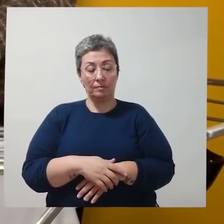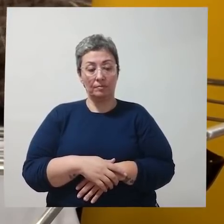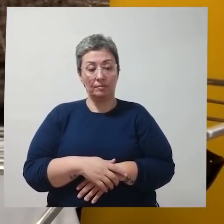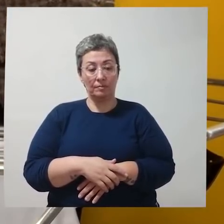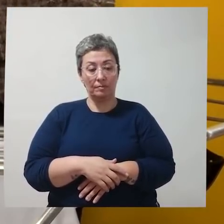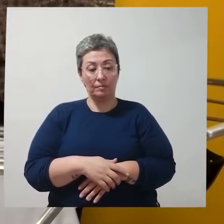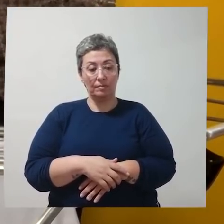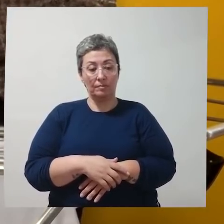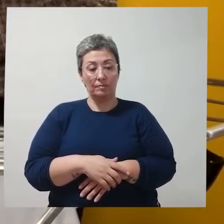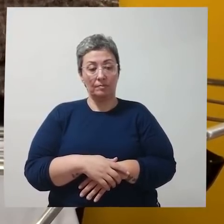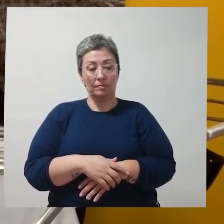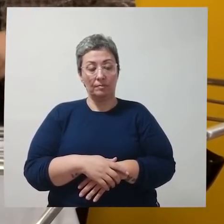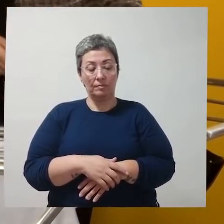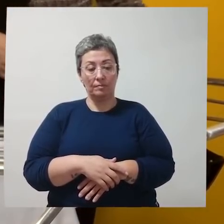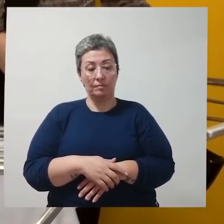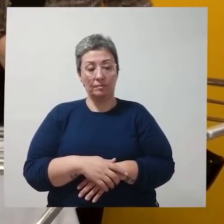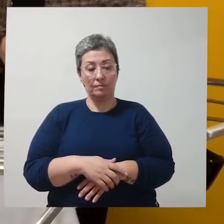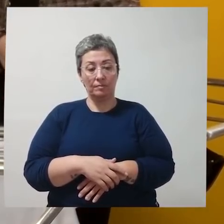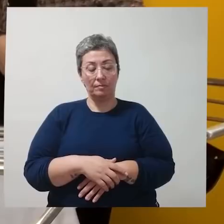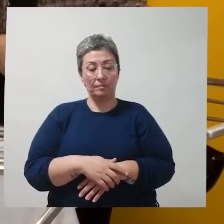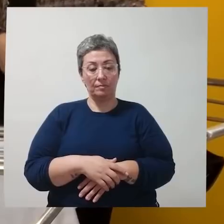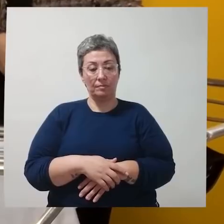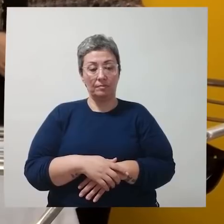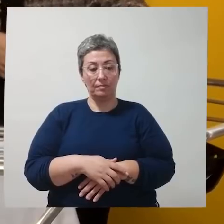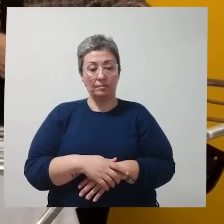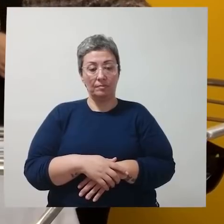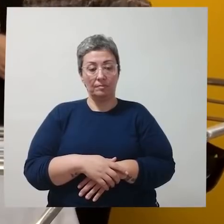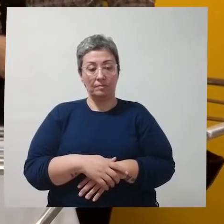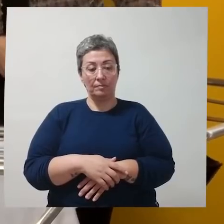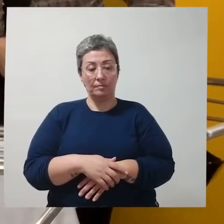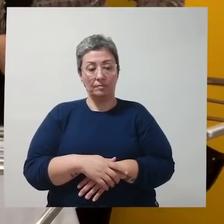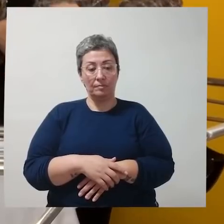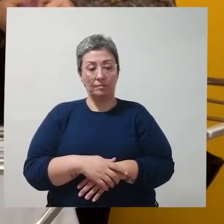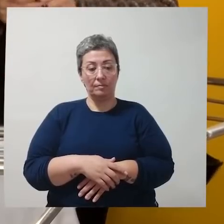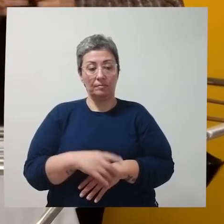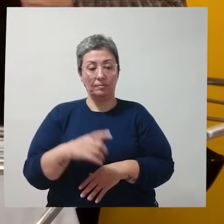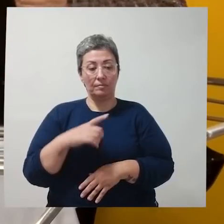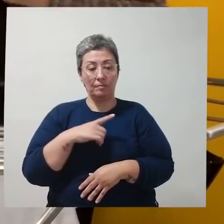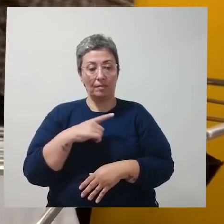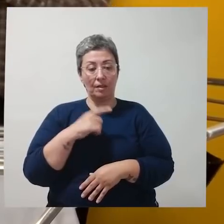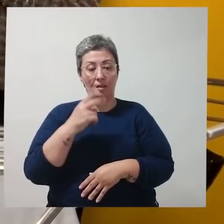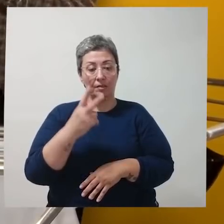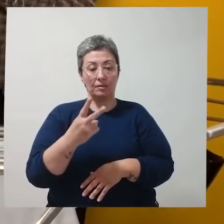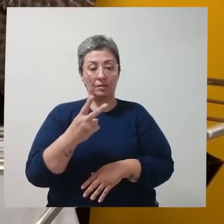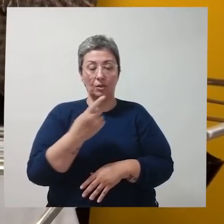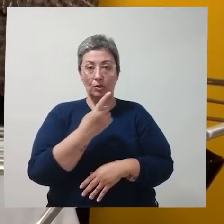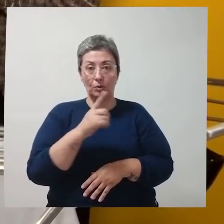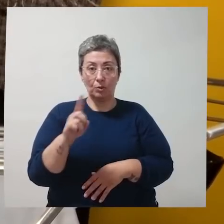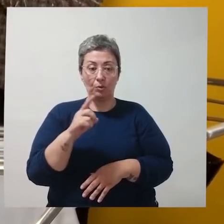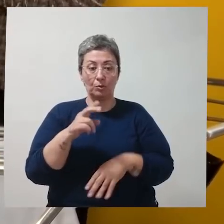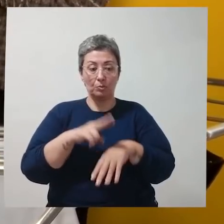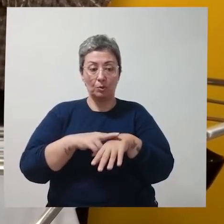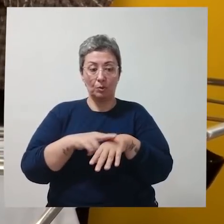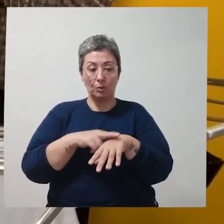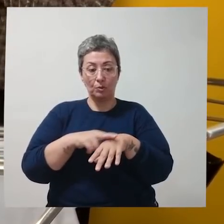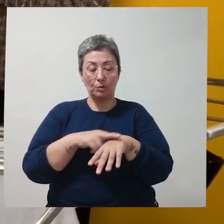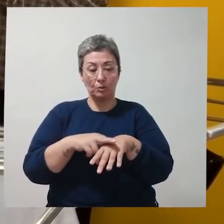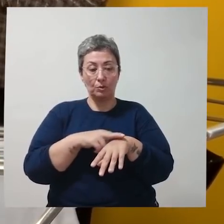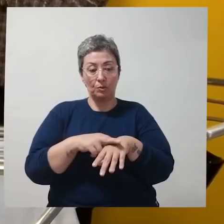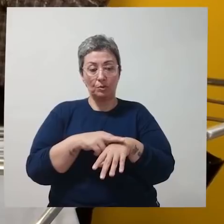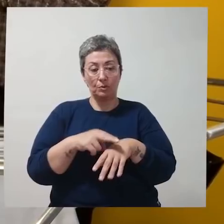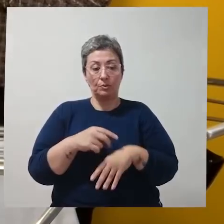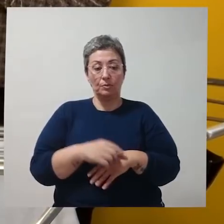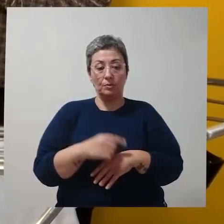aqui. Isso, muito bem. E nós temos os últimos, roxo. Olha aqui,